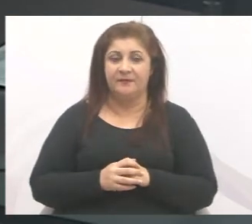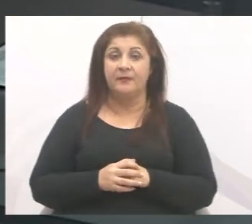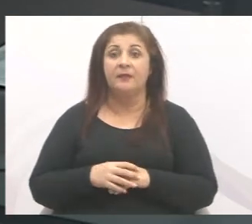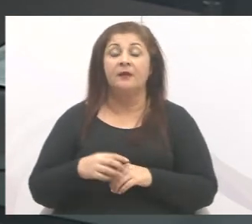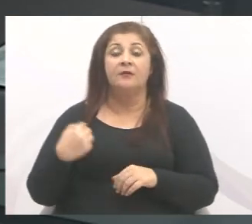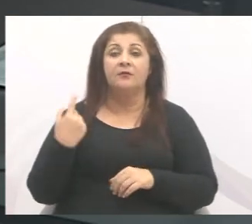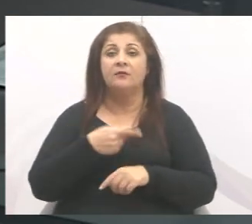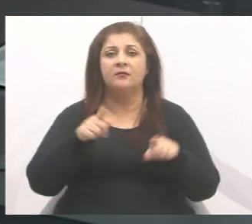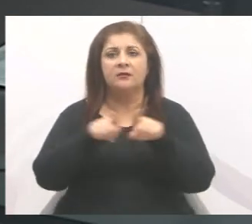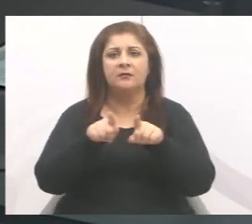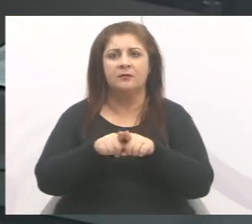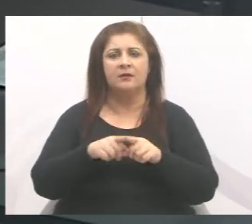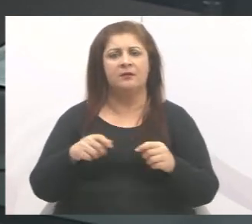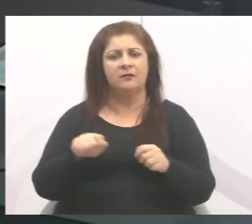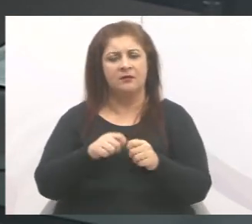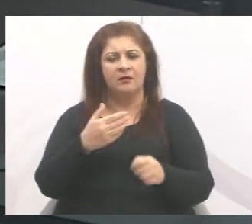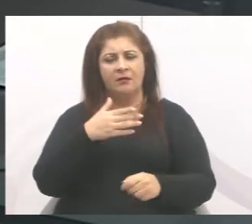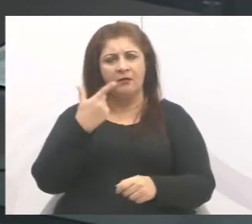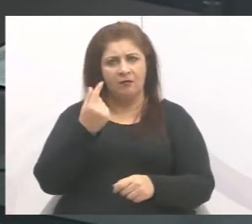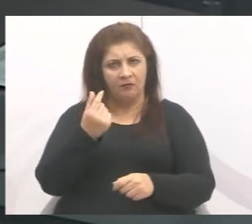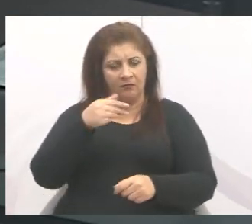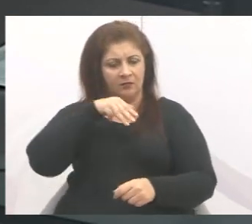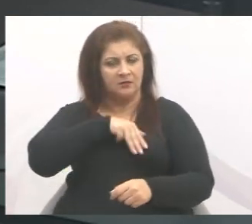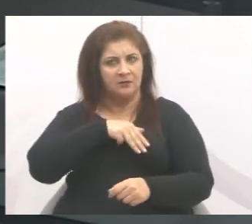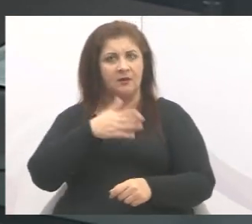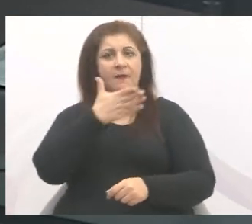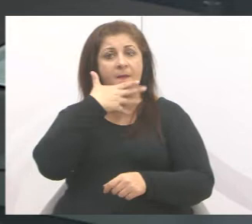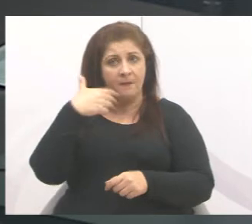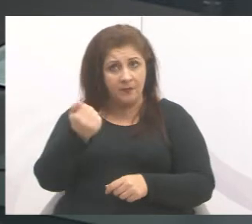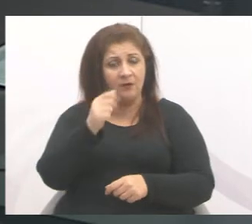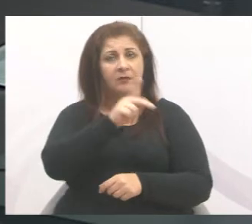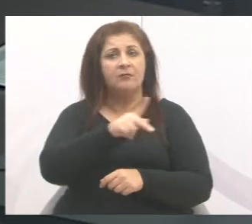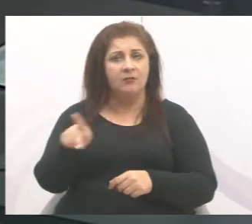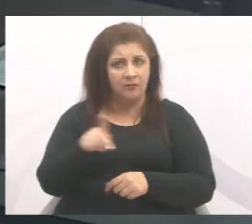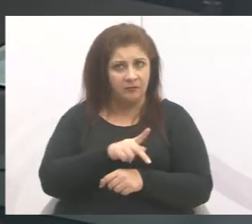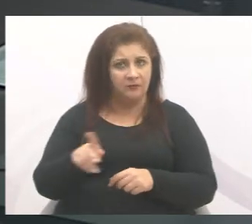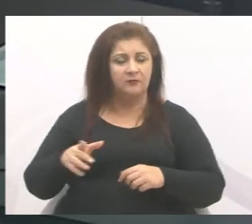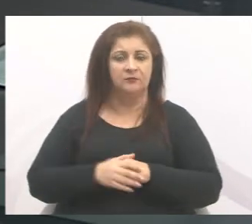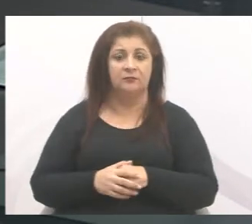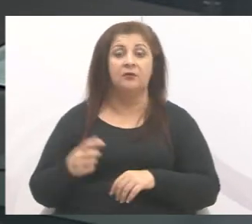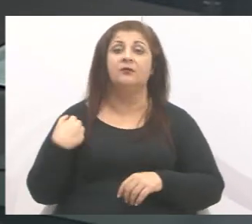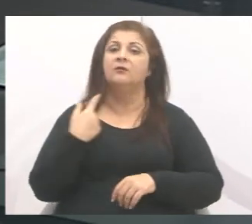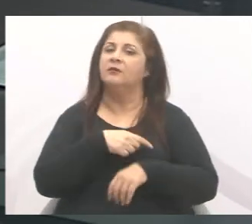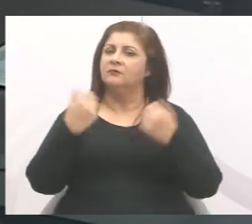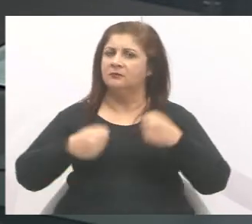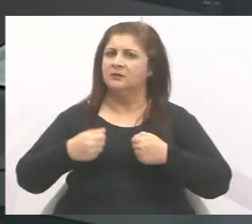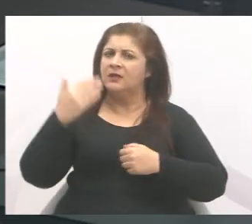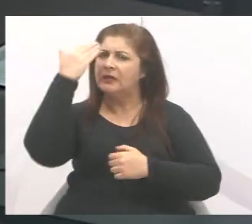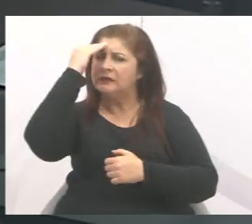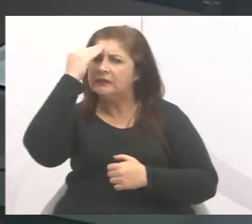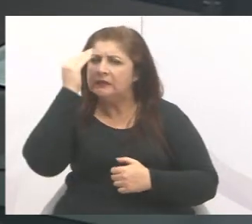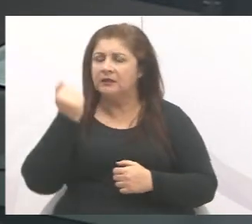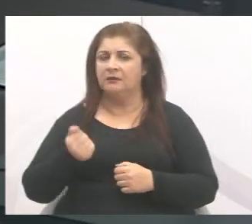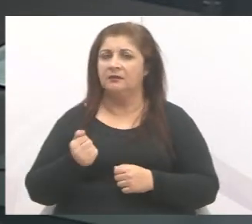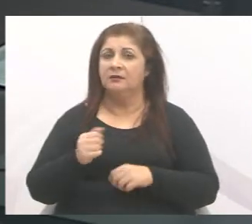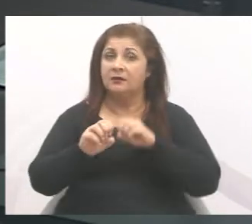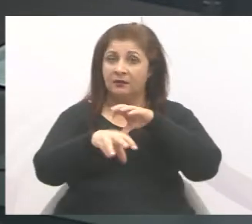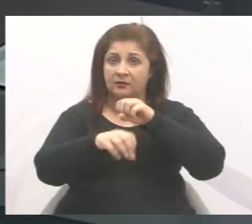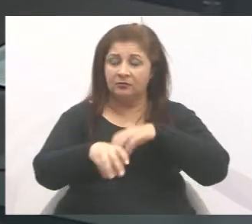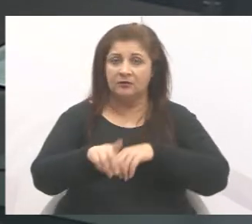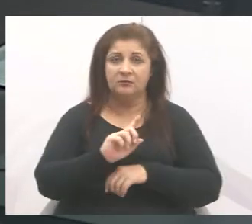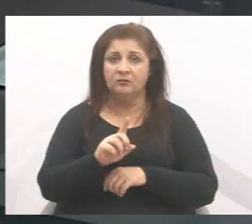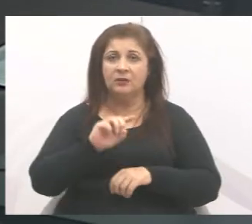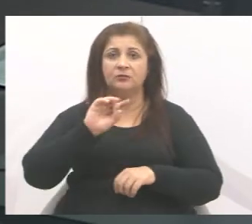invista na melhor remuneração dos nossos professores, né? Nós precisamos também entender que a educação não é só feito da